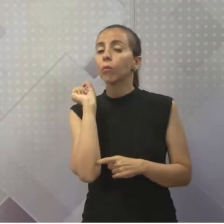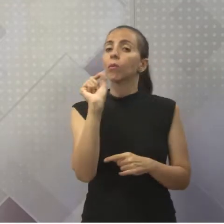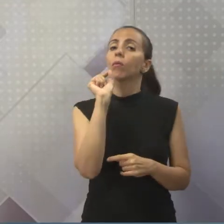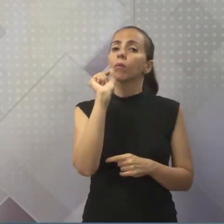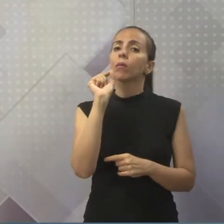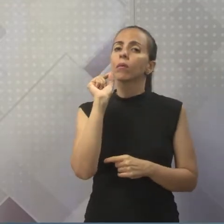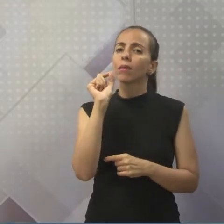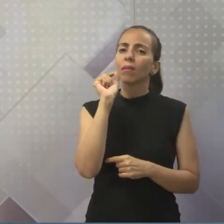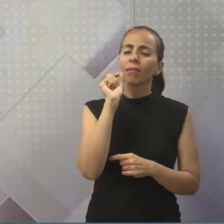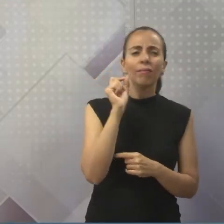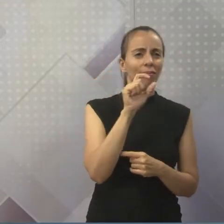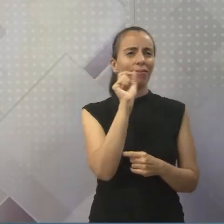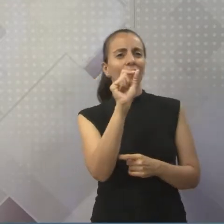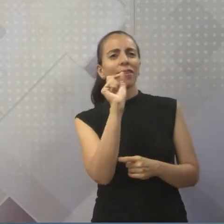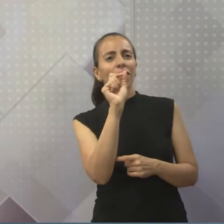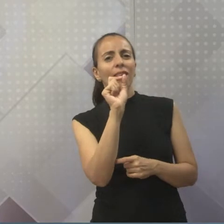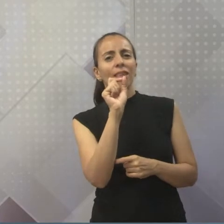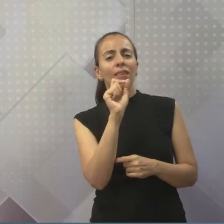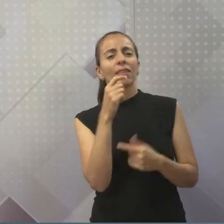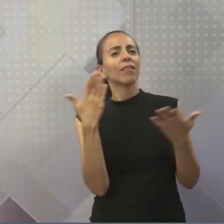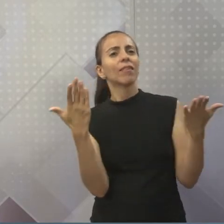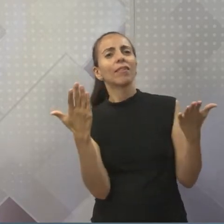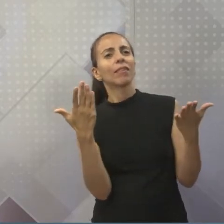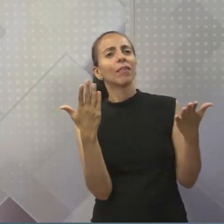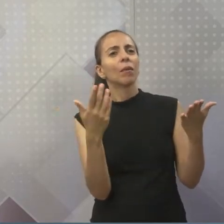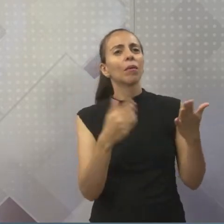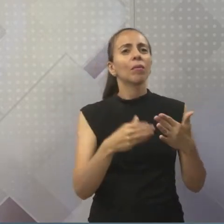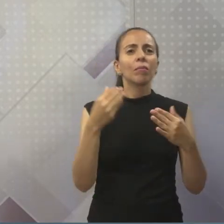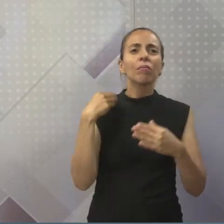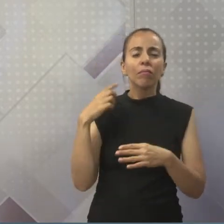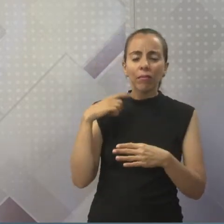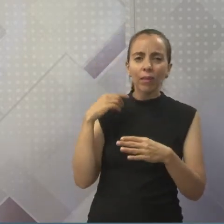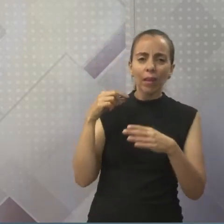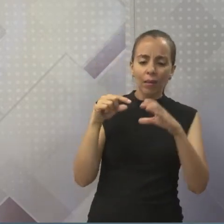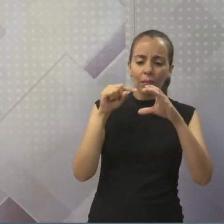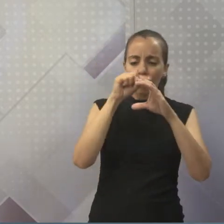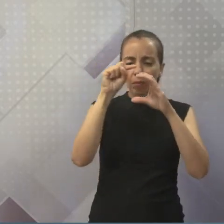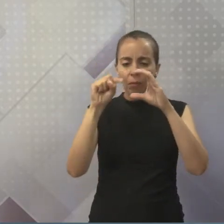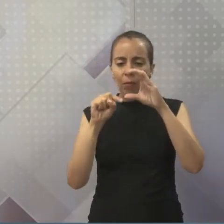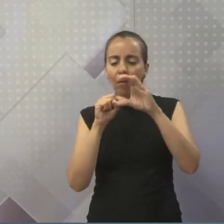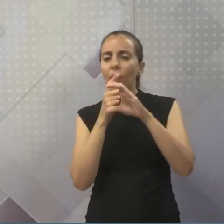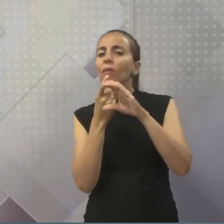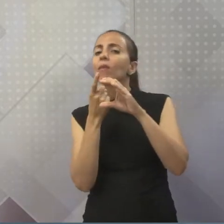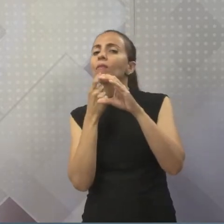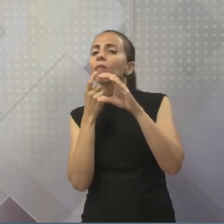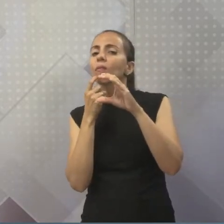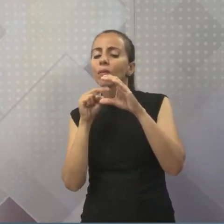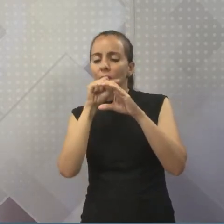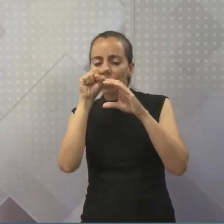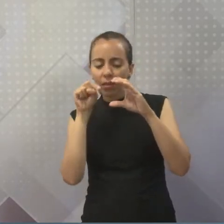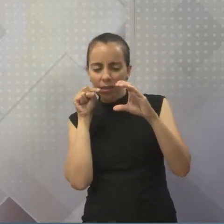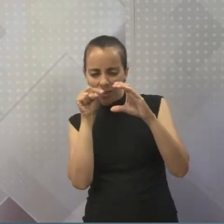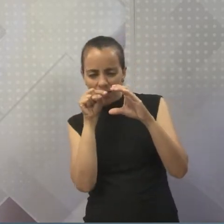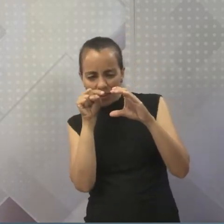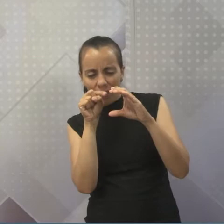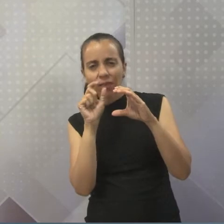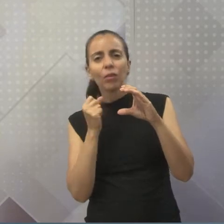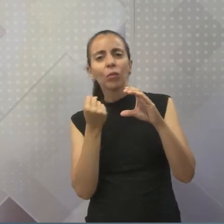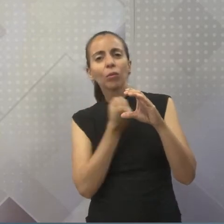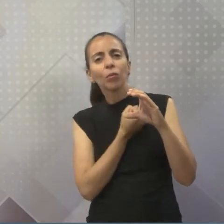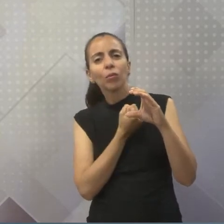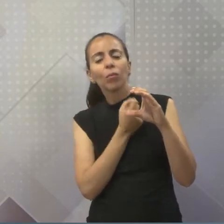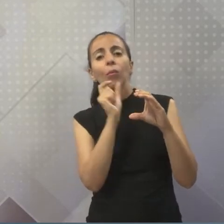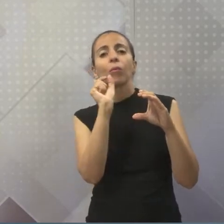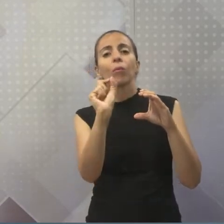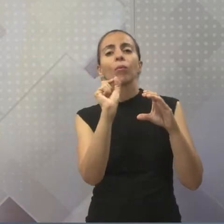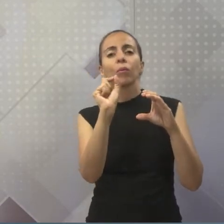provavelmente você quer sem entender, professor, que mancha é essa dentro dessa bolinha vermelha que está aqui no slide? Tem um número escrito